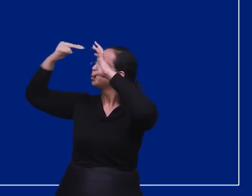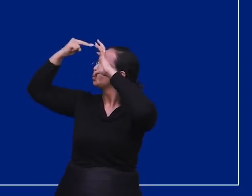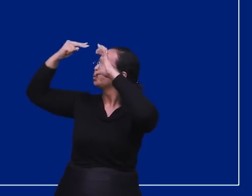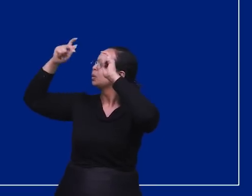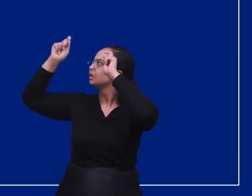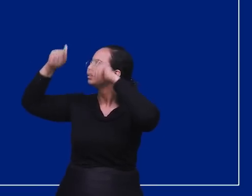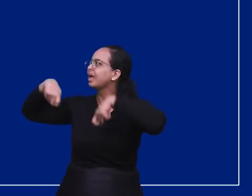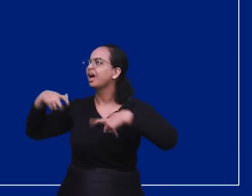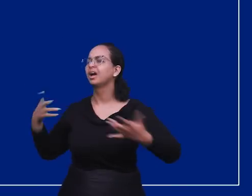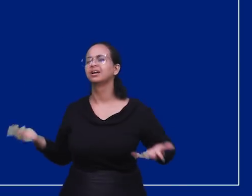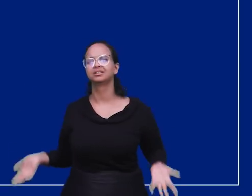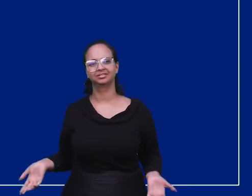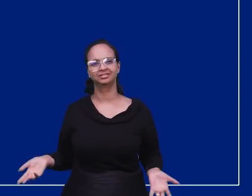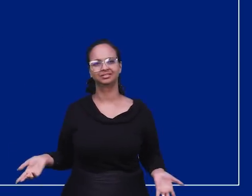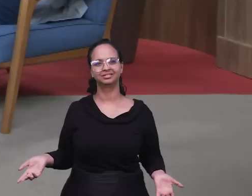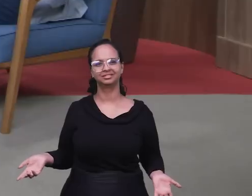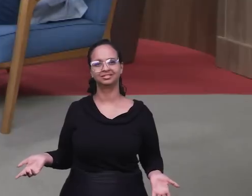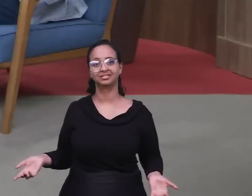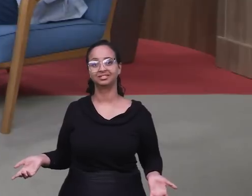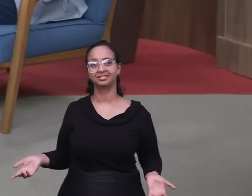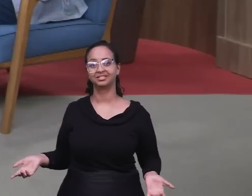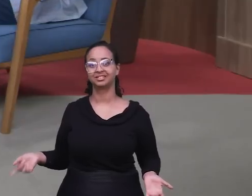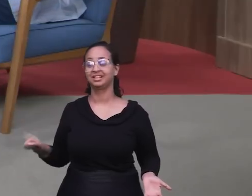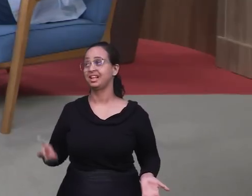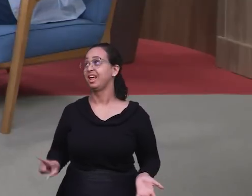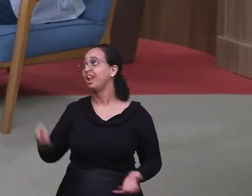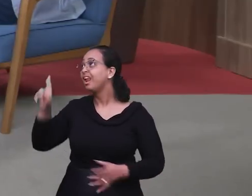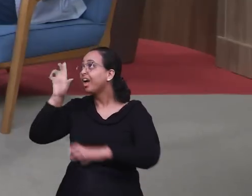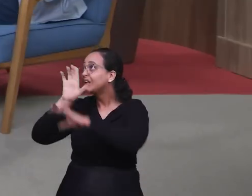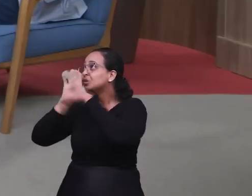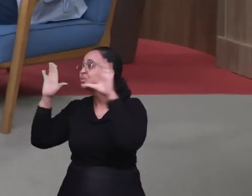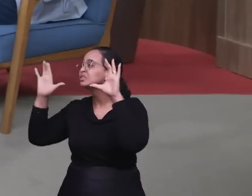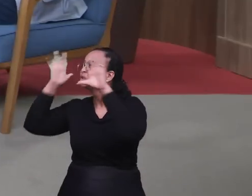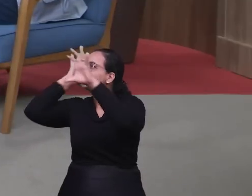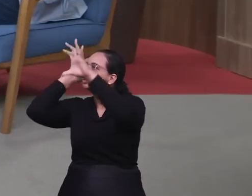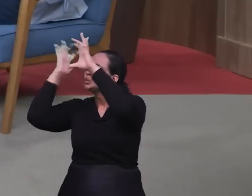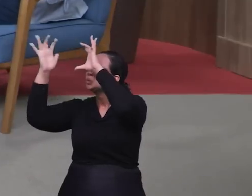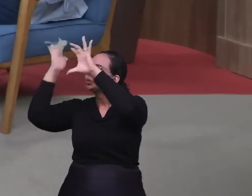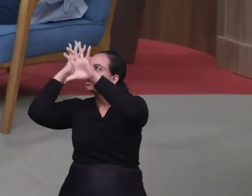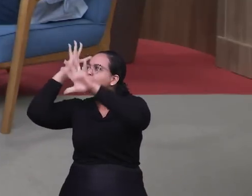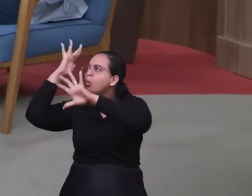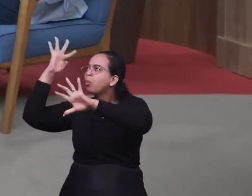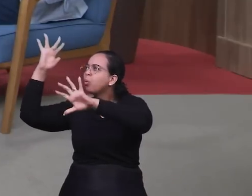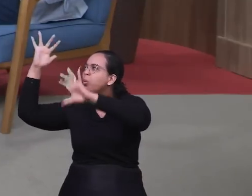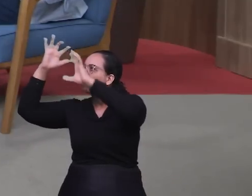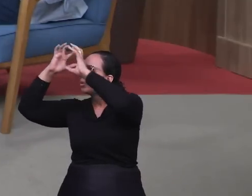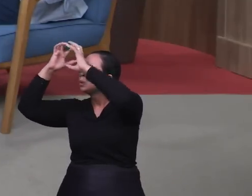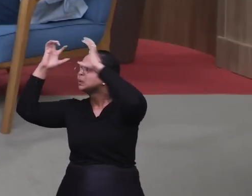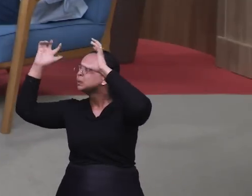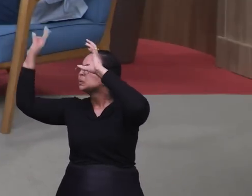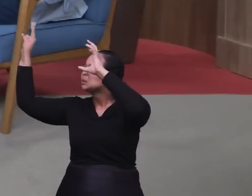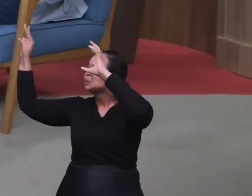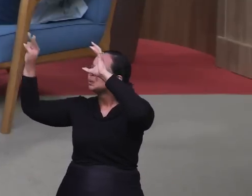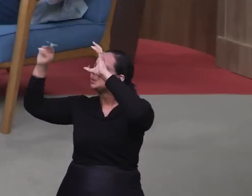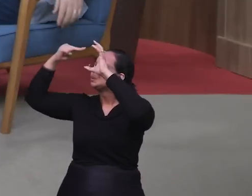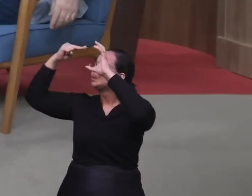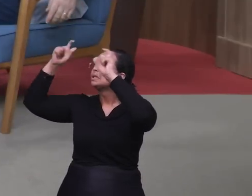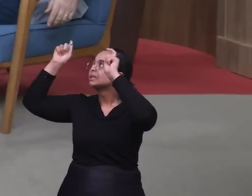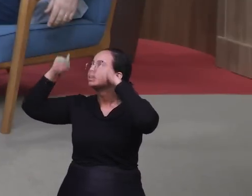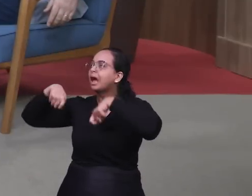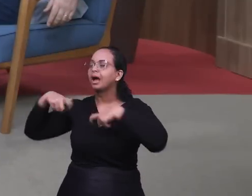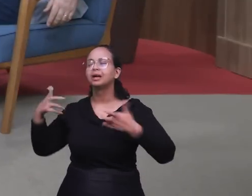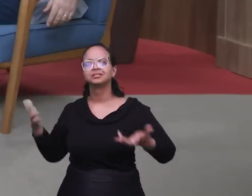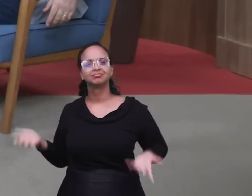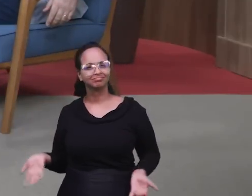pensamento. Pensamento. De longe, né? Da eternidade. Da eternidade. O Senhor conhece, entende o